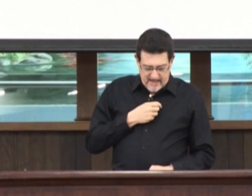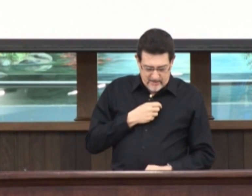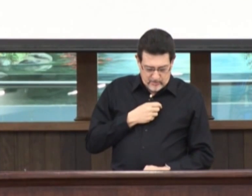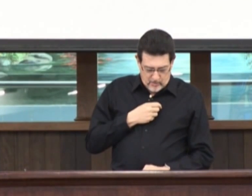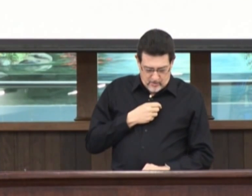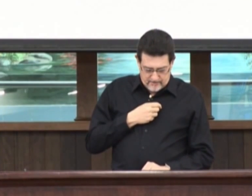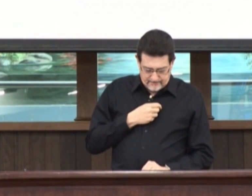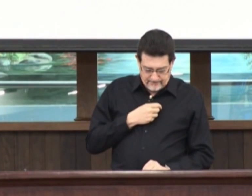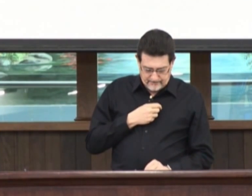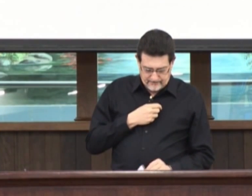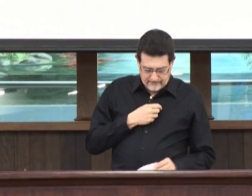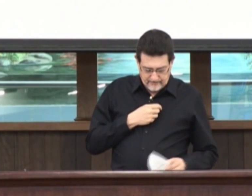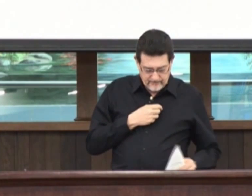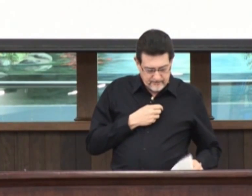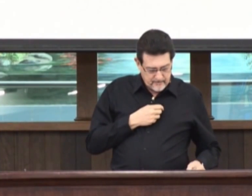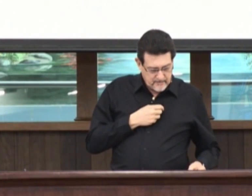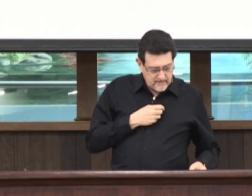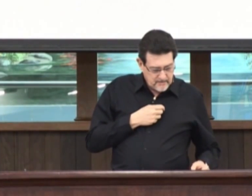Vamos lá, Dodô.